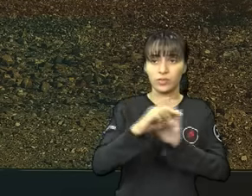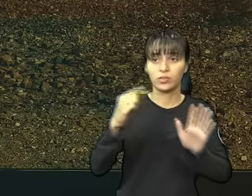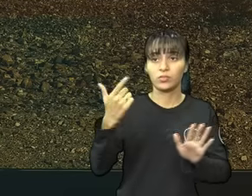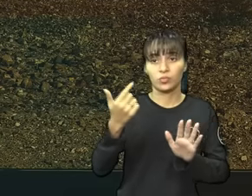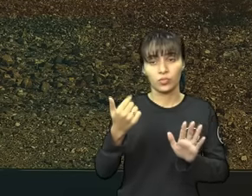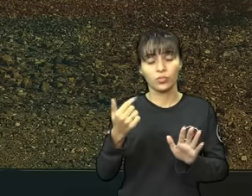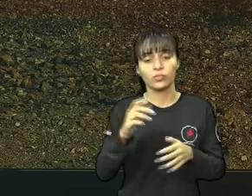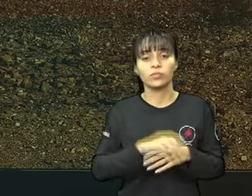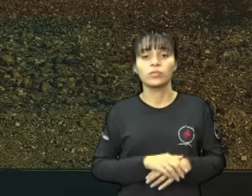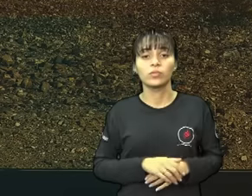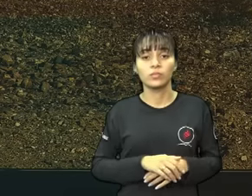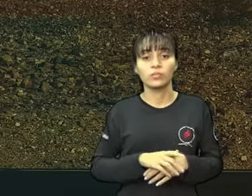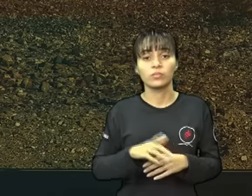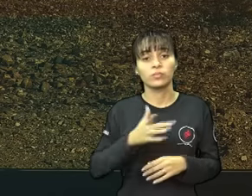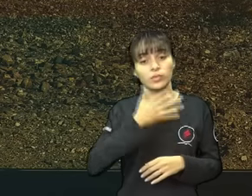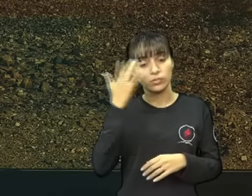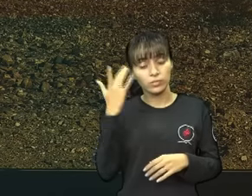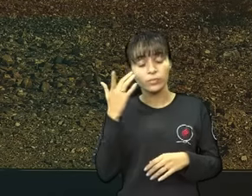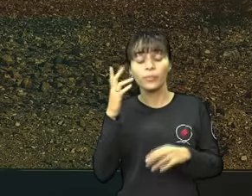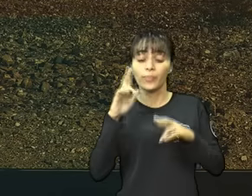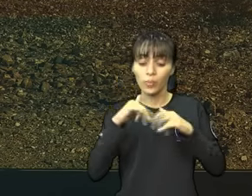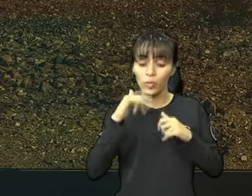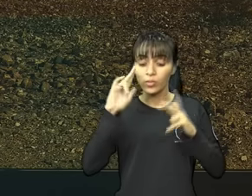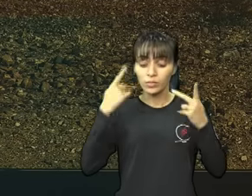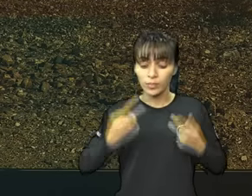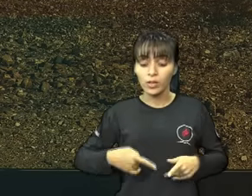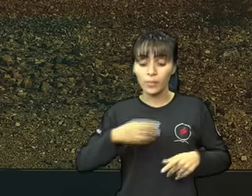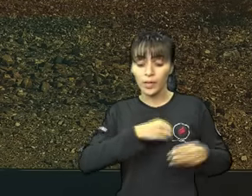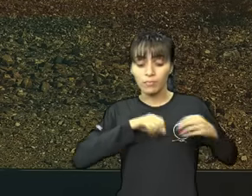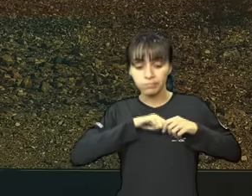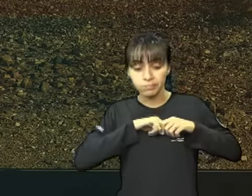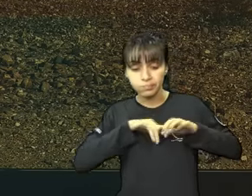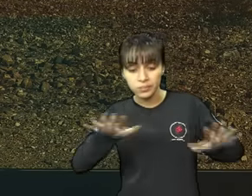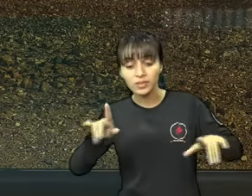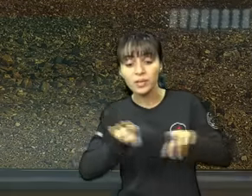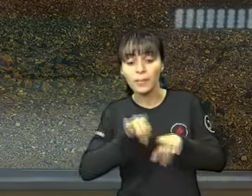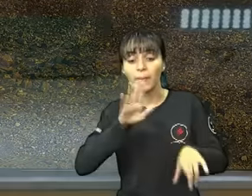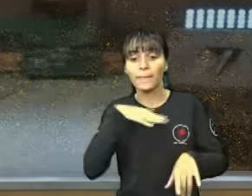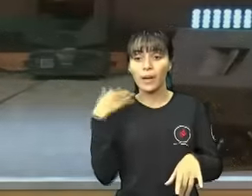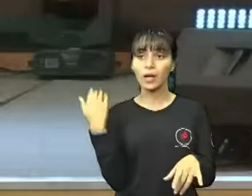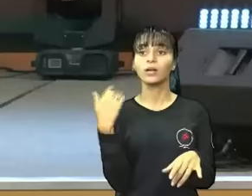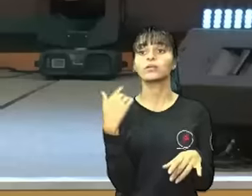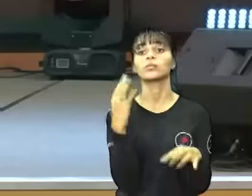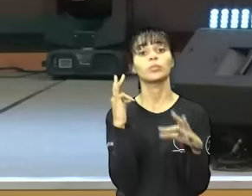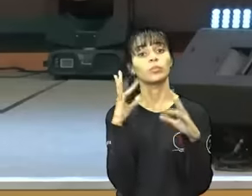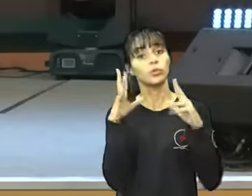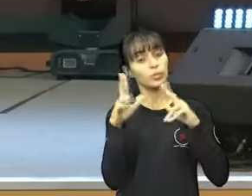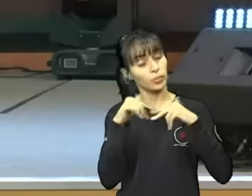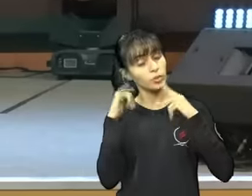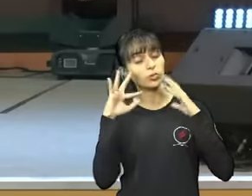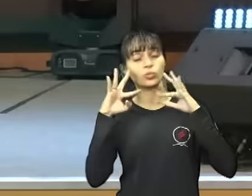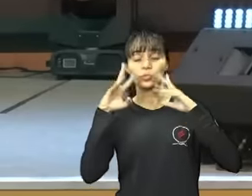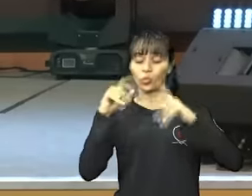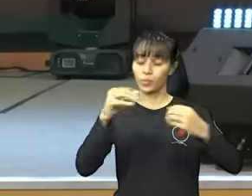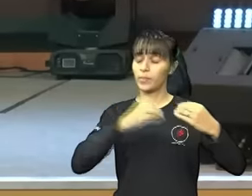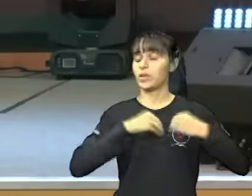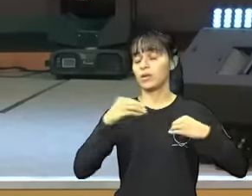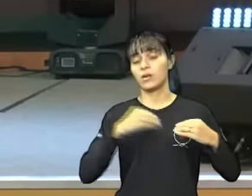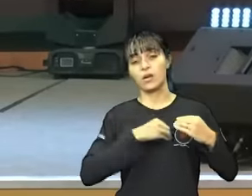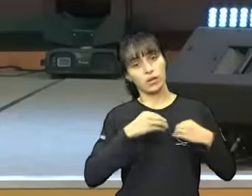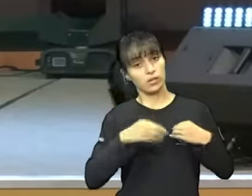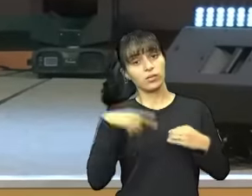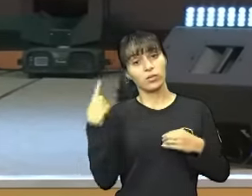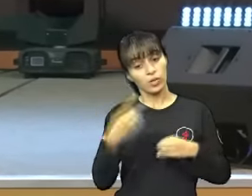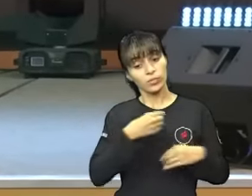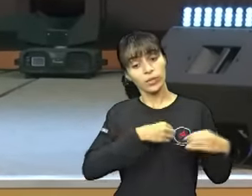e como por um homem entrou o pecado no mundo e pelo pecado a morte assim também a morte passou a todos os homens por isso que todos pecaram a prova que todo mundo Eu e você